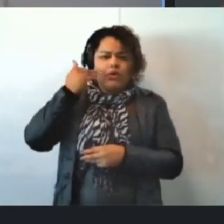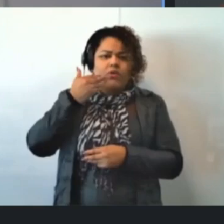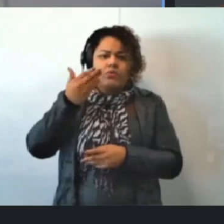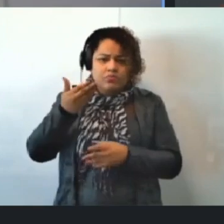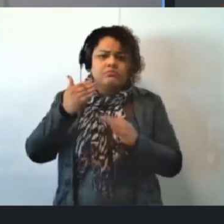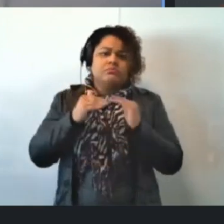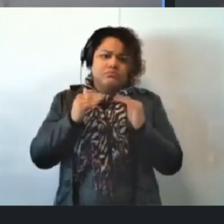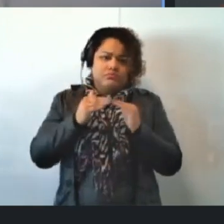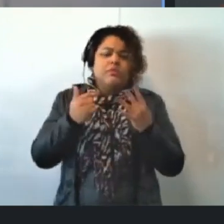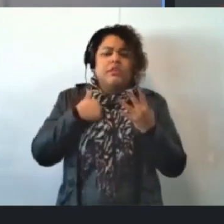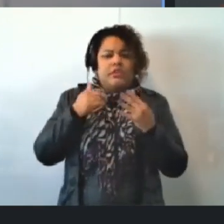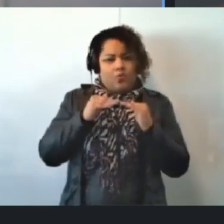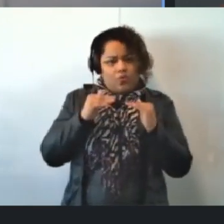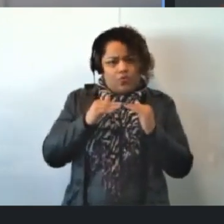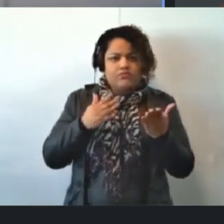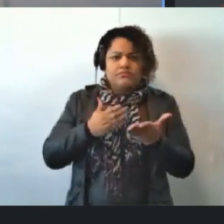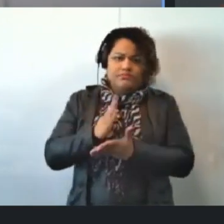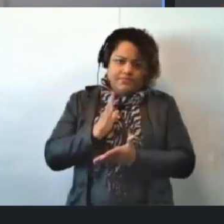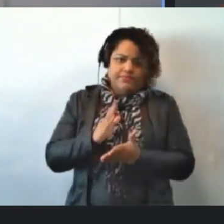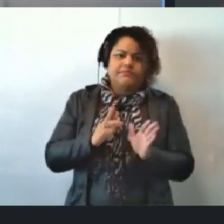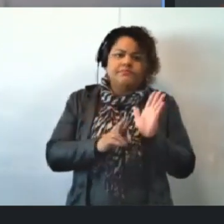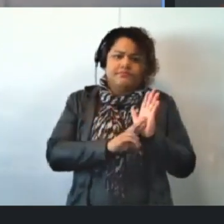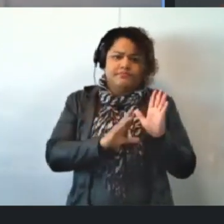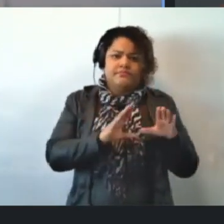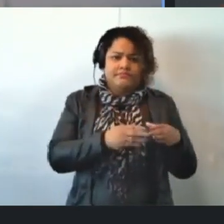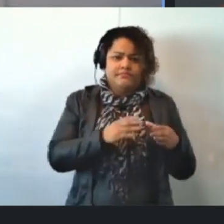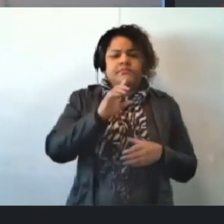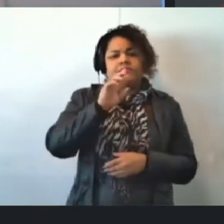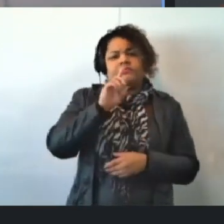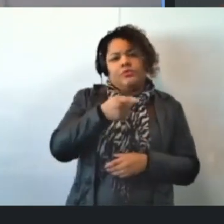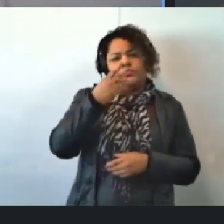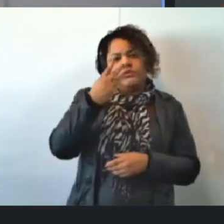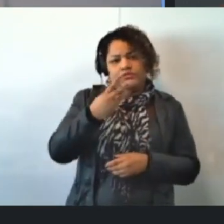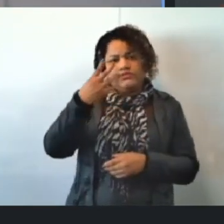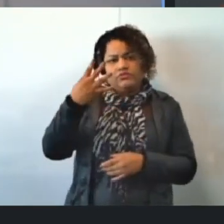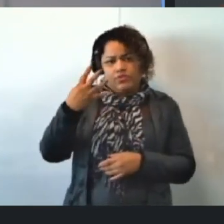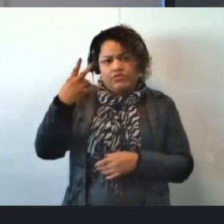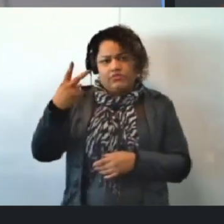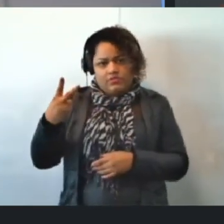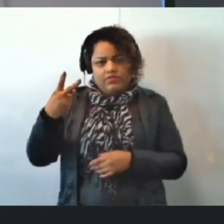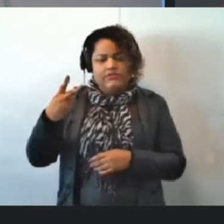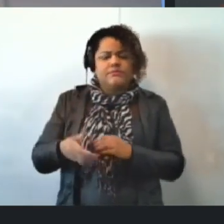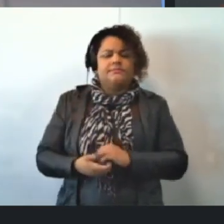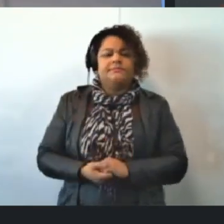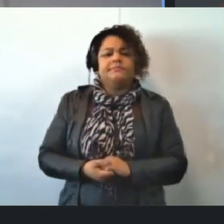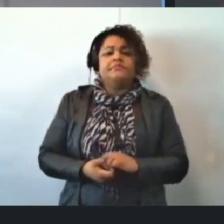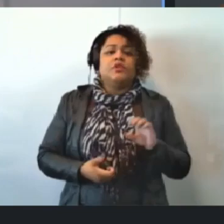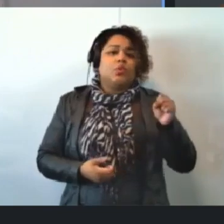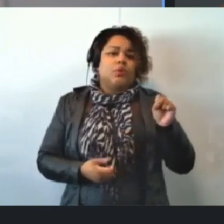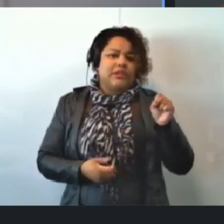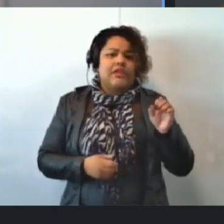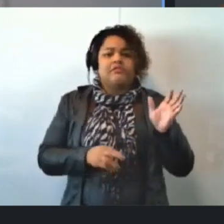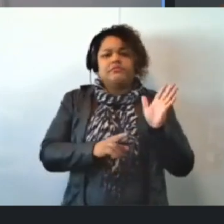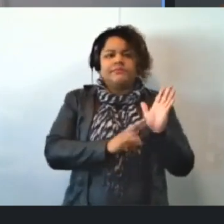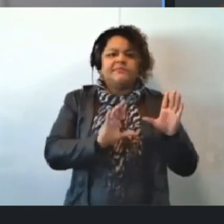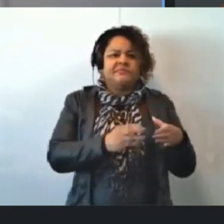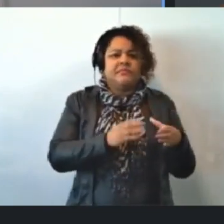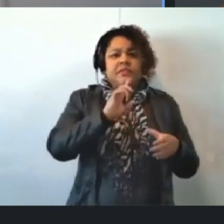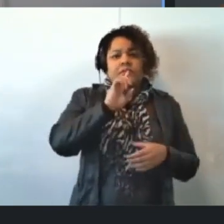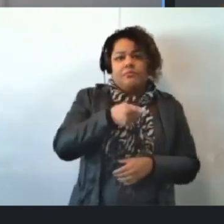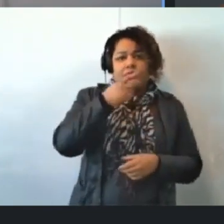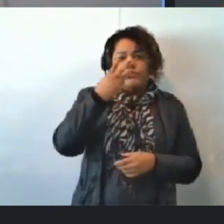então está aprovado o requerimento de comissão 1342. Oitavo, requerimento de comissão